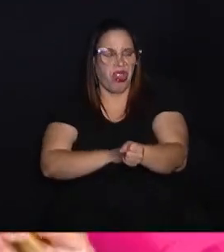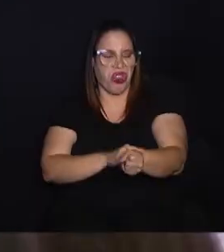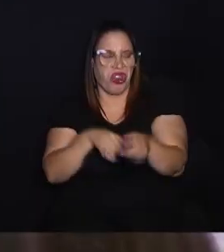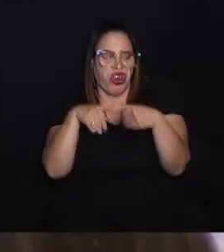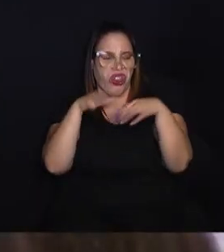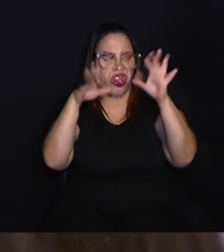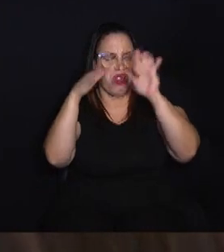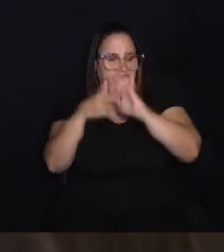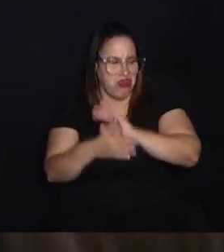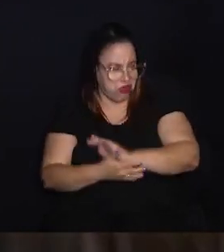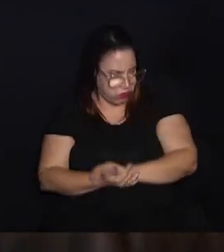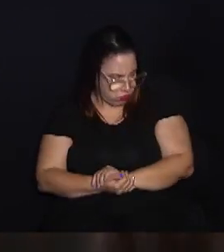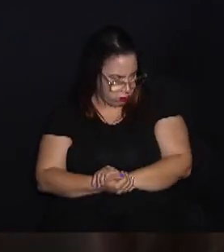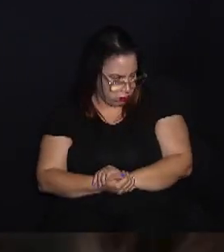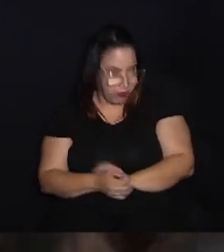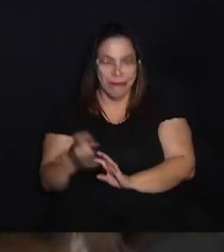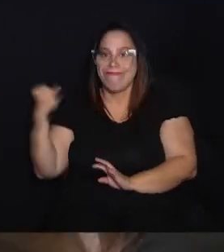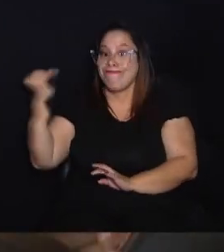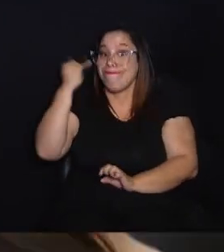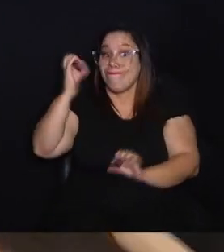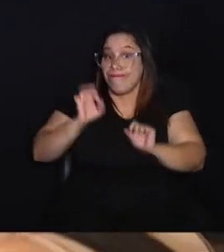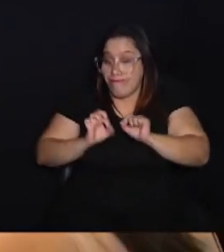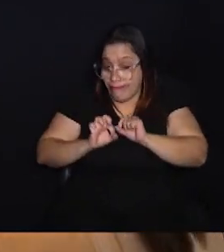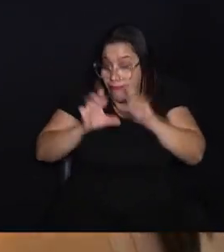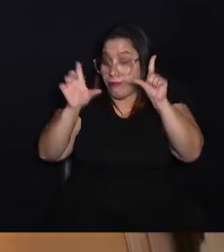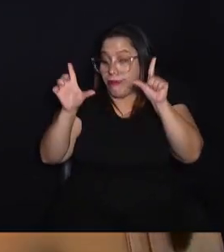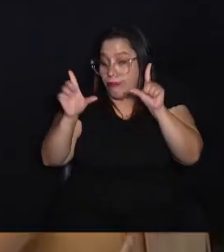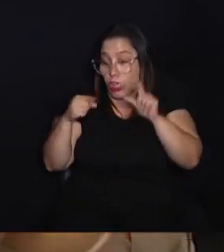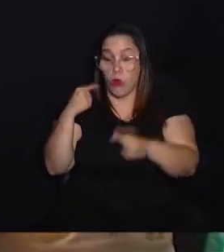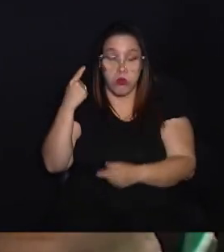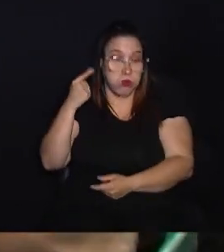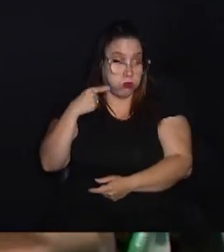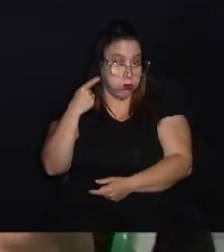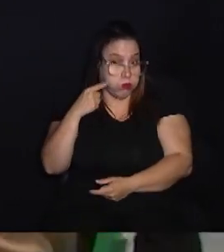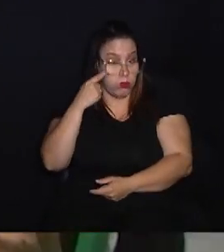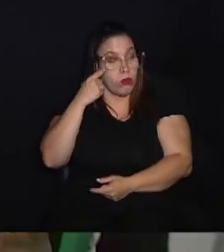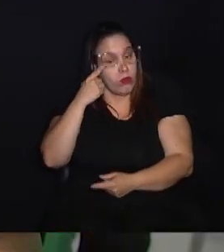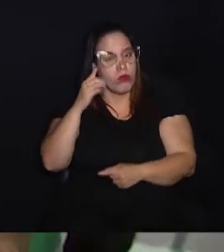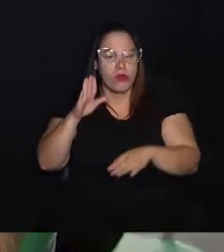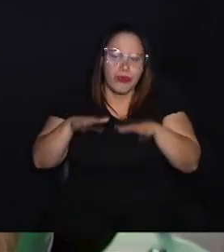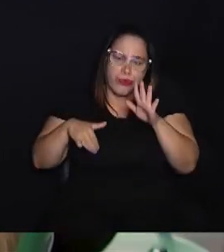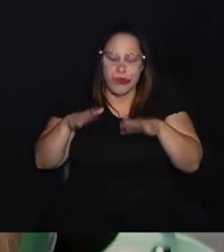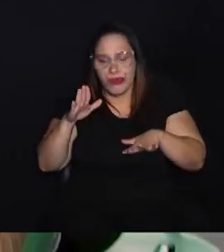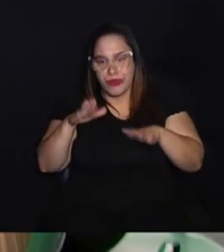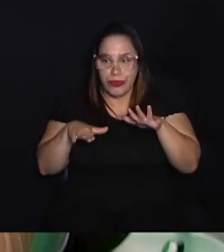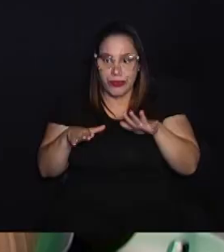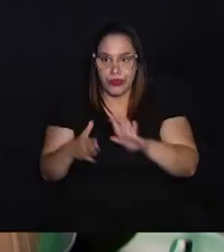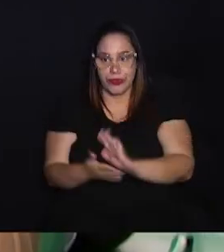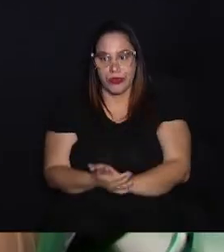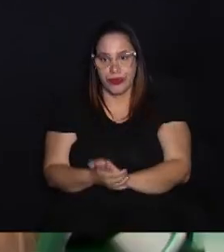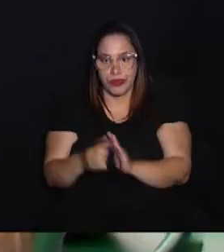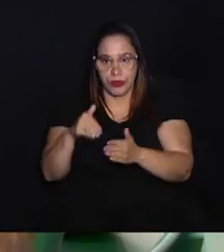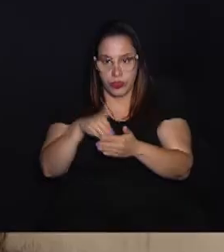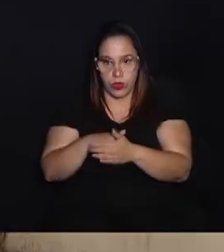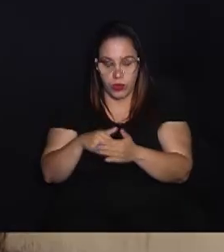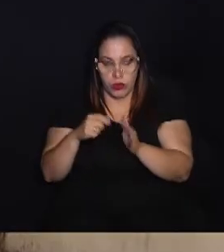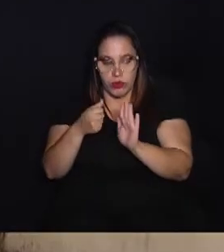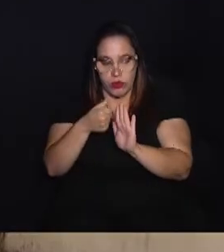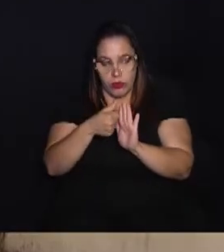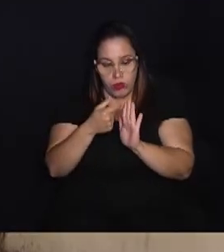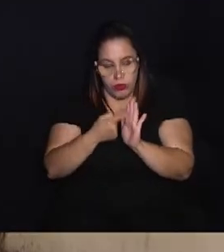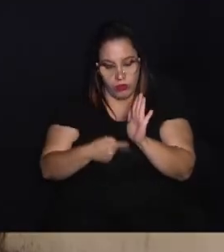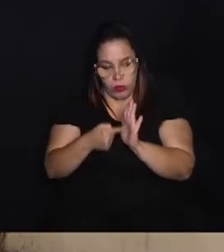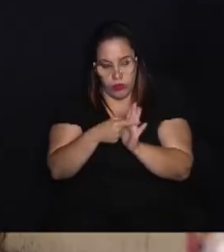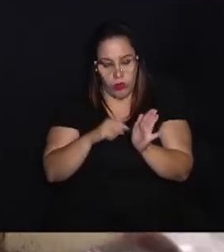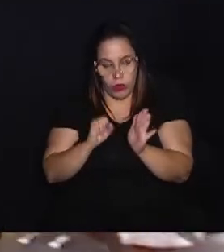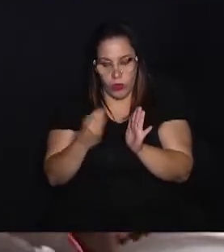as urnas. É importante destacar, segundo a advogada, que mesmo que mais da metade dos votos sejam nulos ou